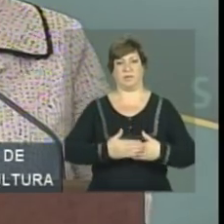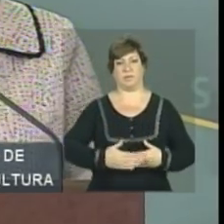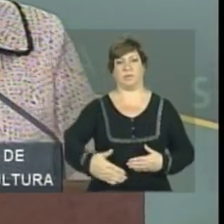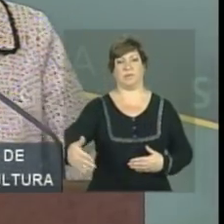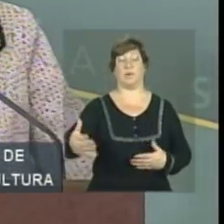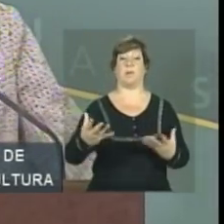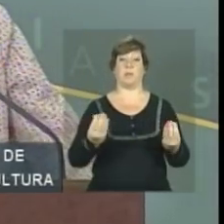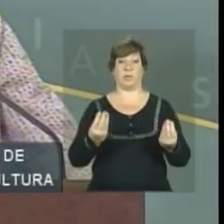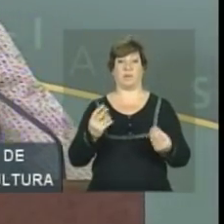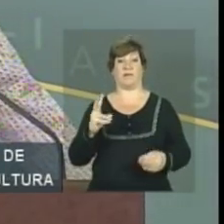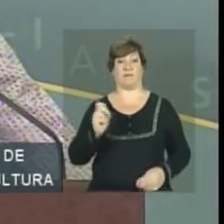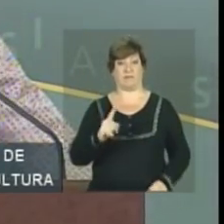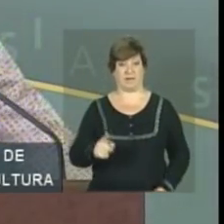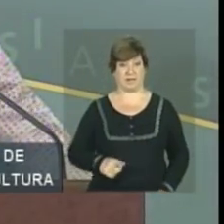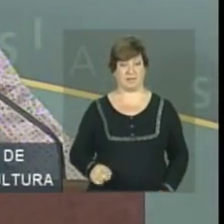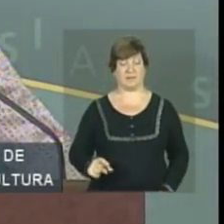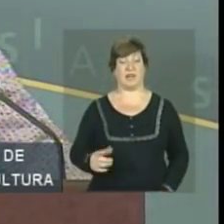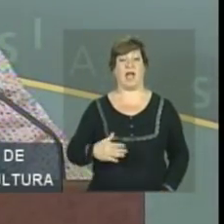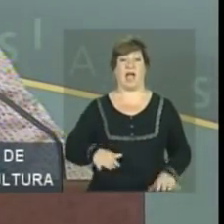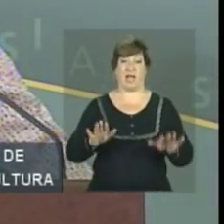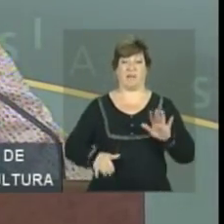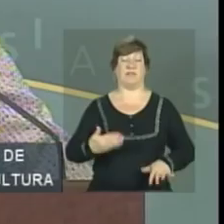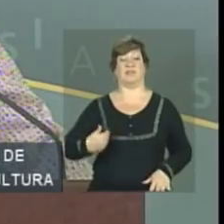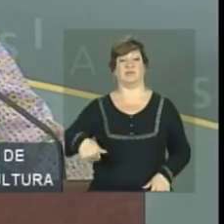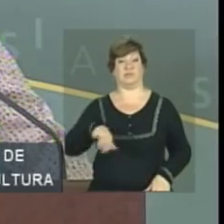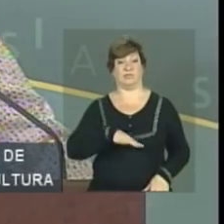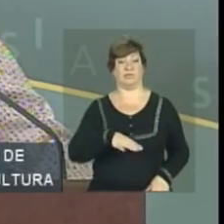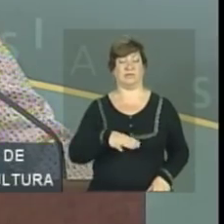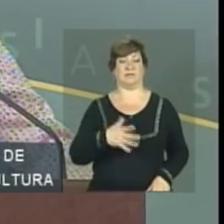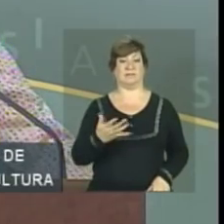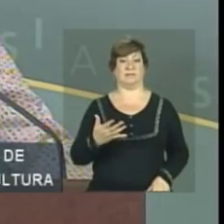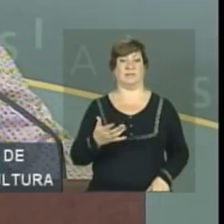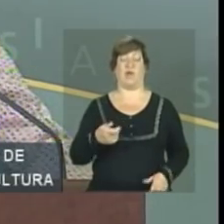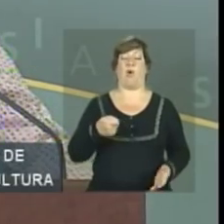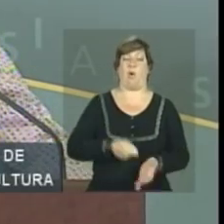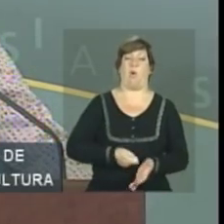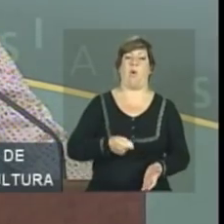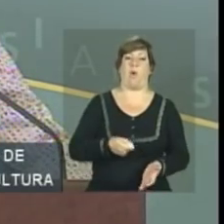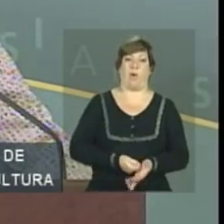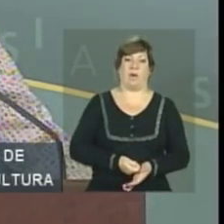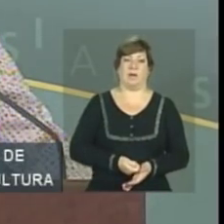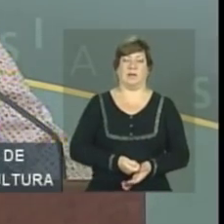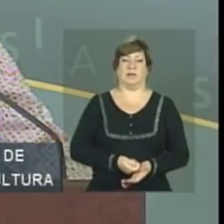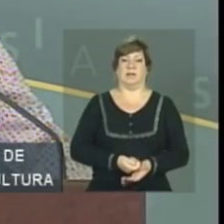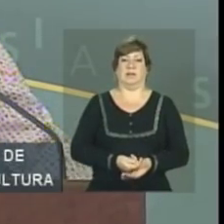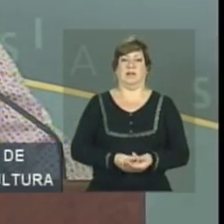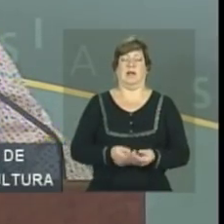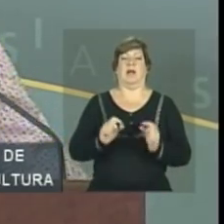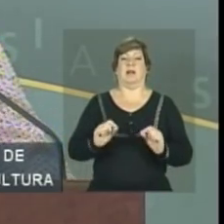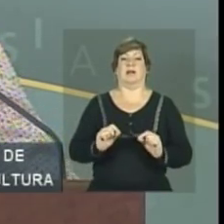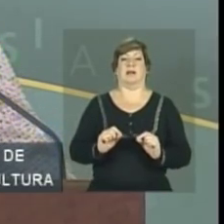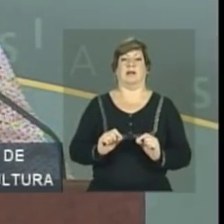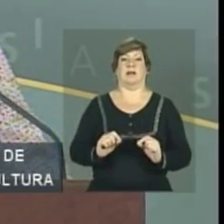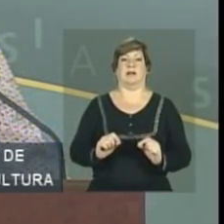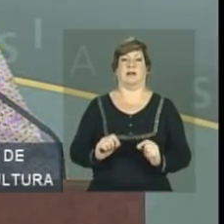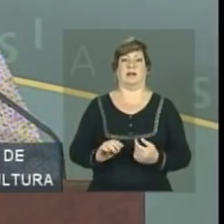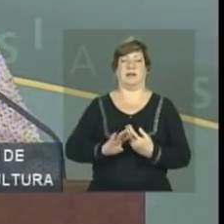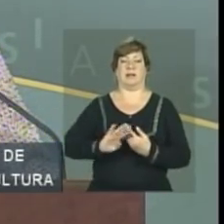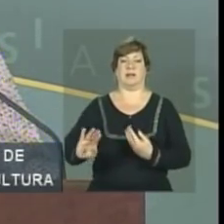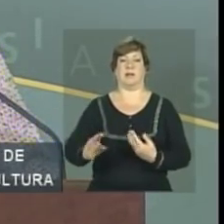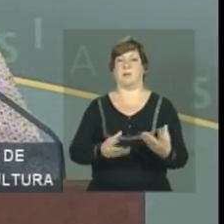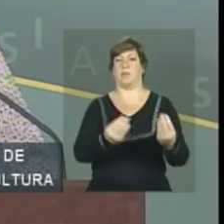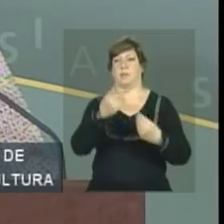muitas vezes somos obrigados a prescindir de grandes colaboradores. Há uma pessoa nessa